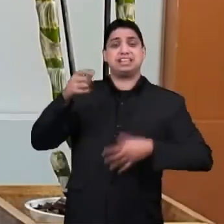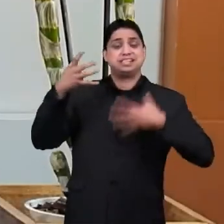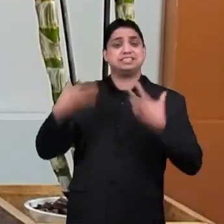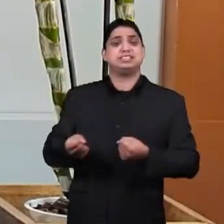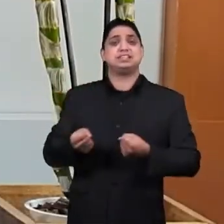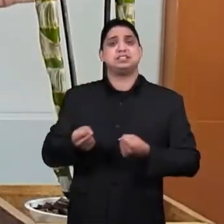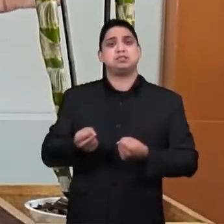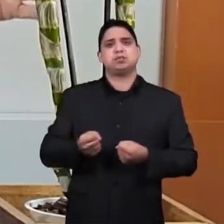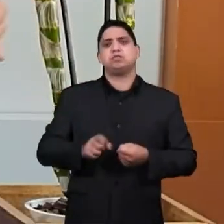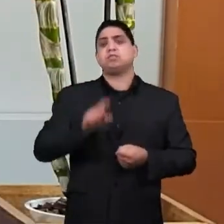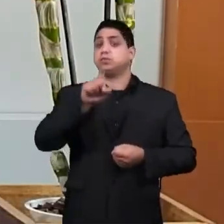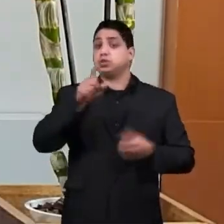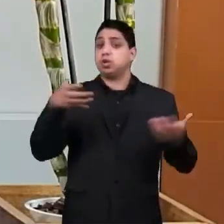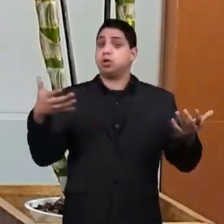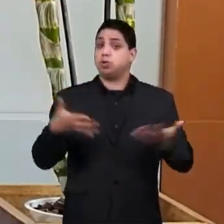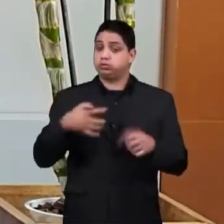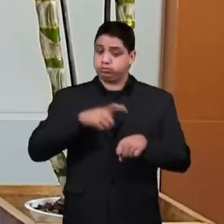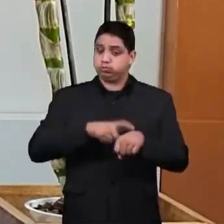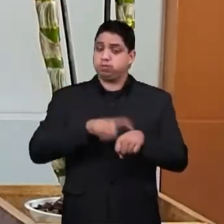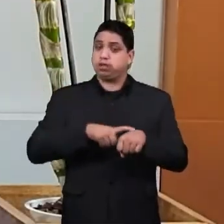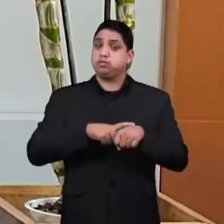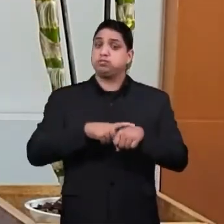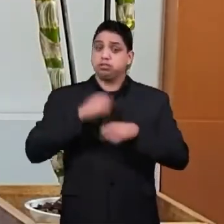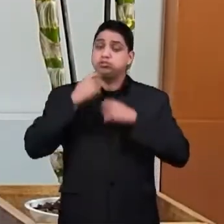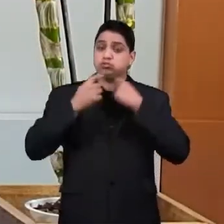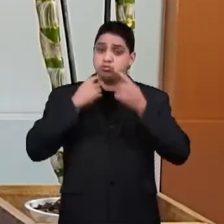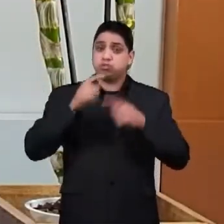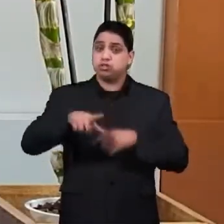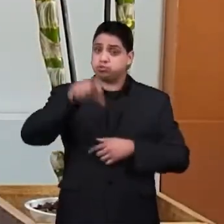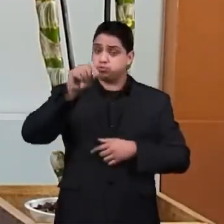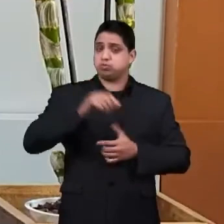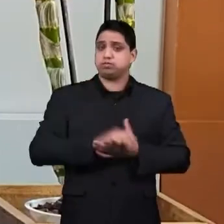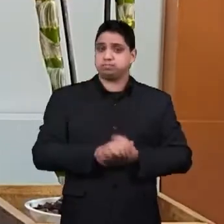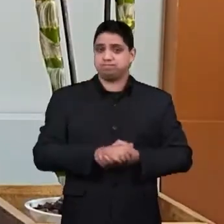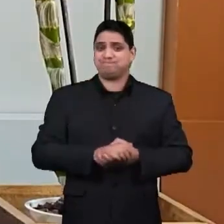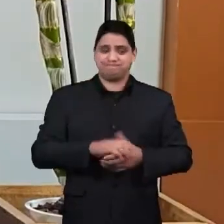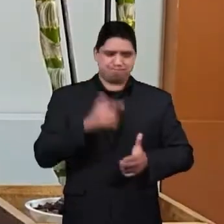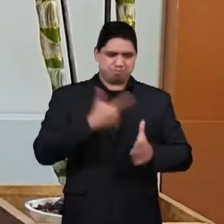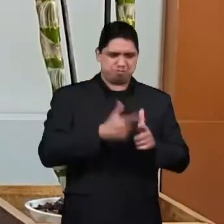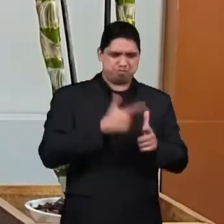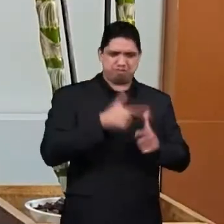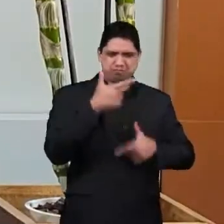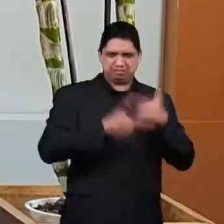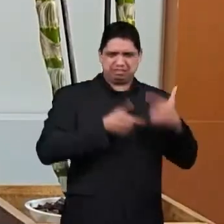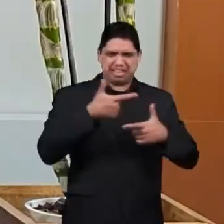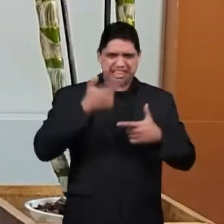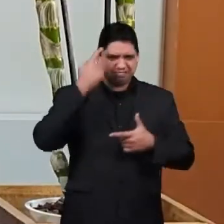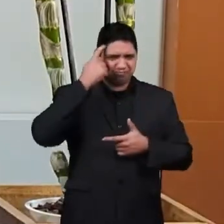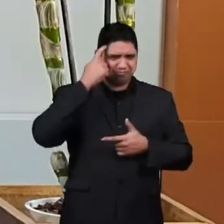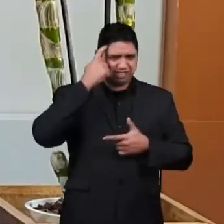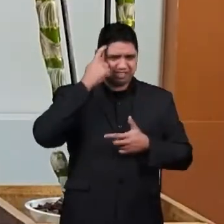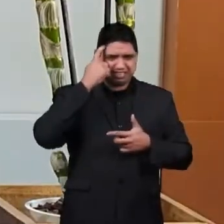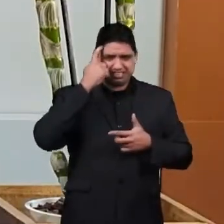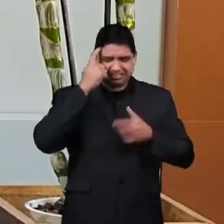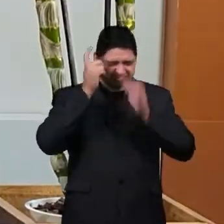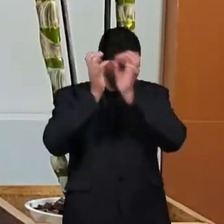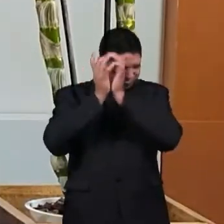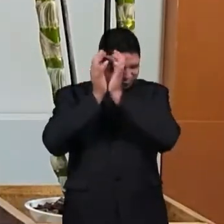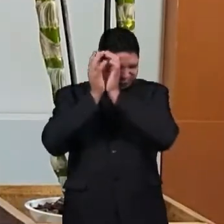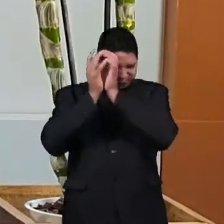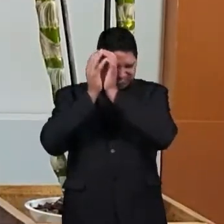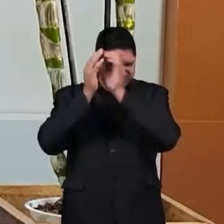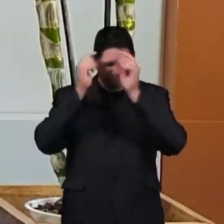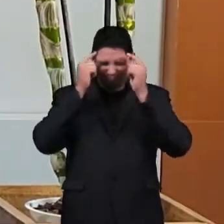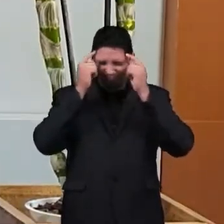Você hoje está cercado de tantos problemas, tantas dificuldades, sua mente está girando sem saber para que